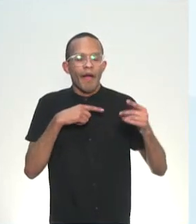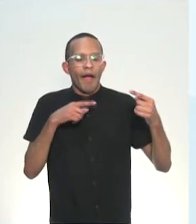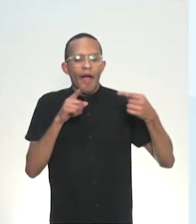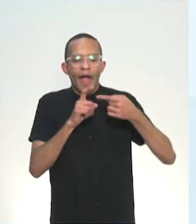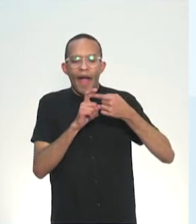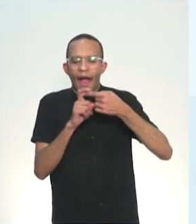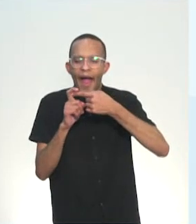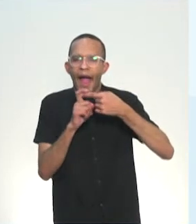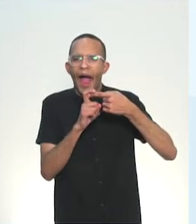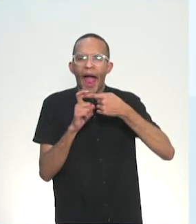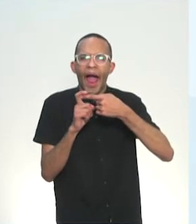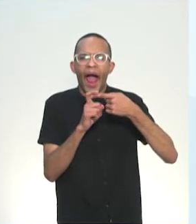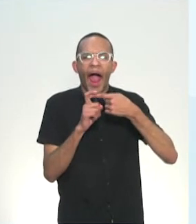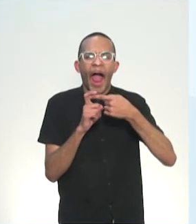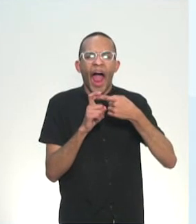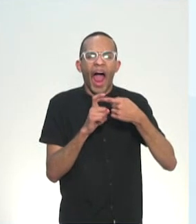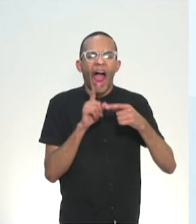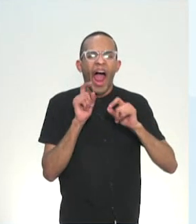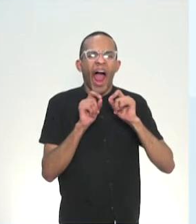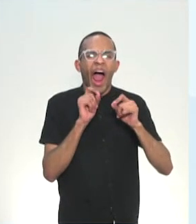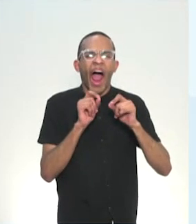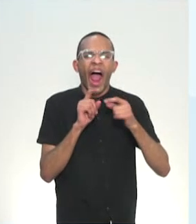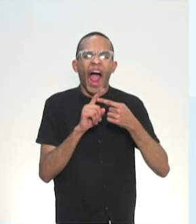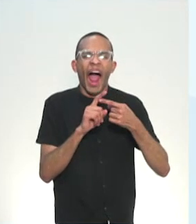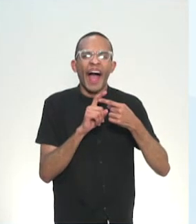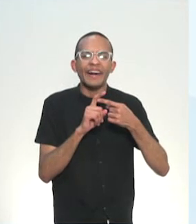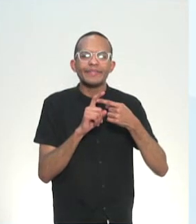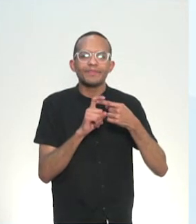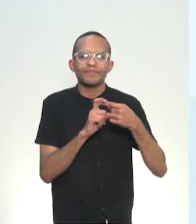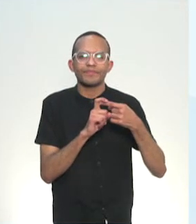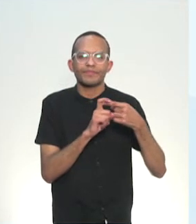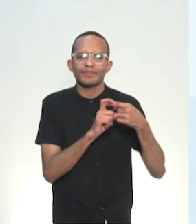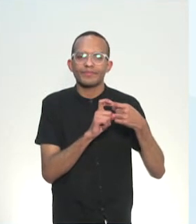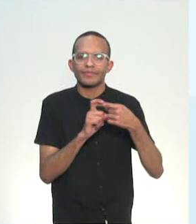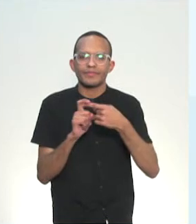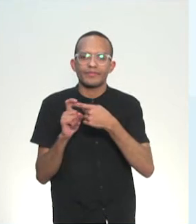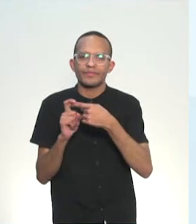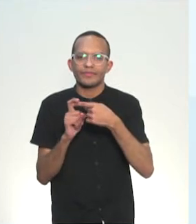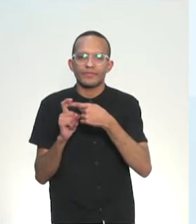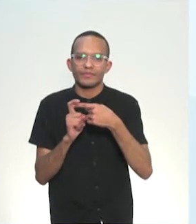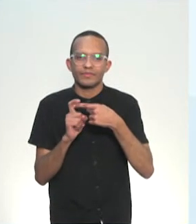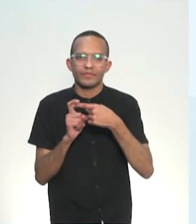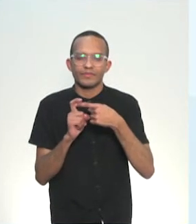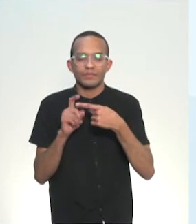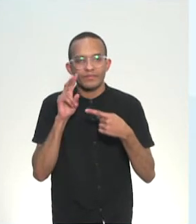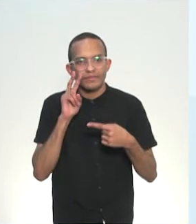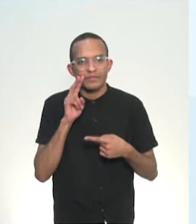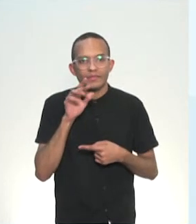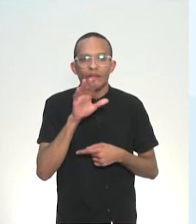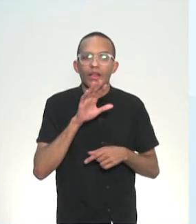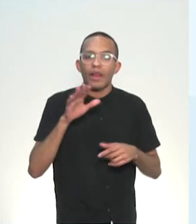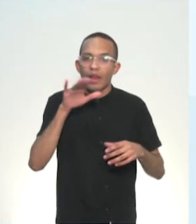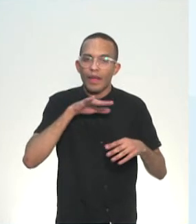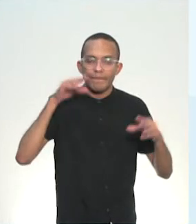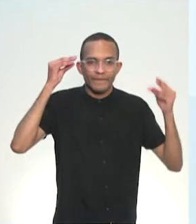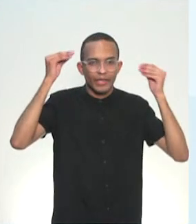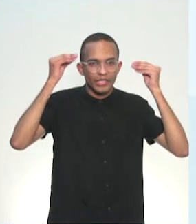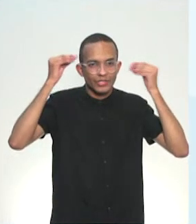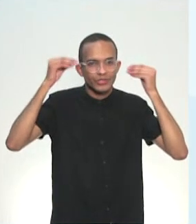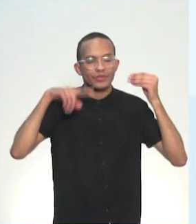né? Lembrando que a América Latina vem aqui do México, né? Então, toda essa região aqui